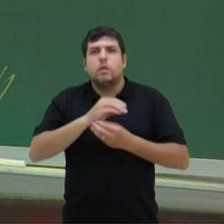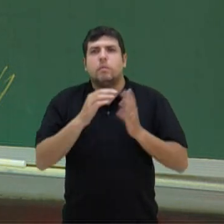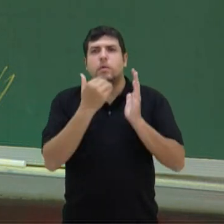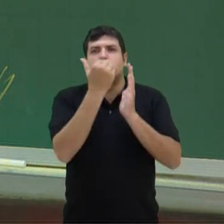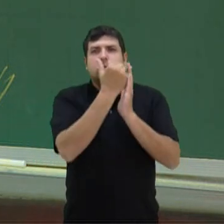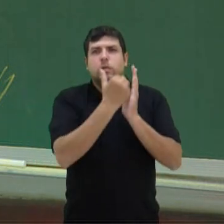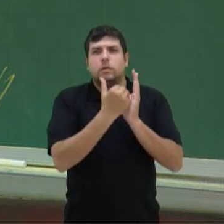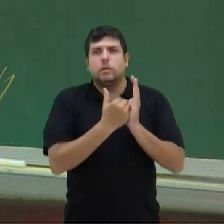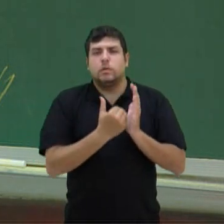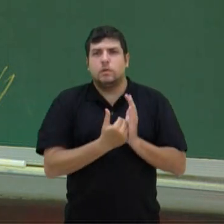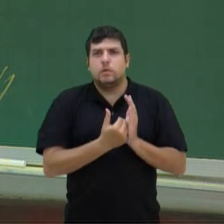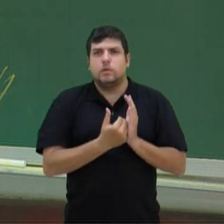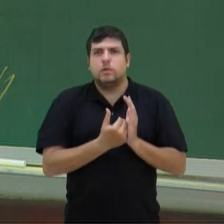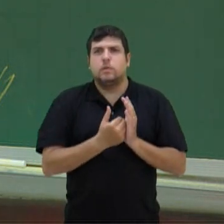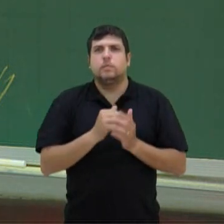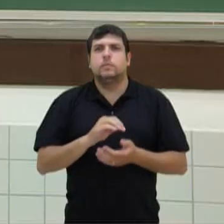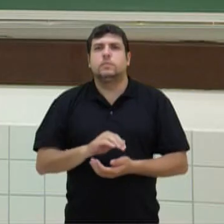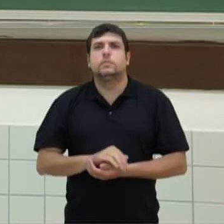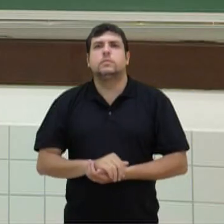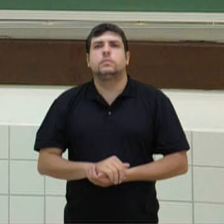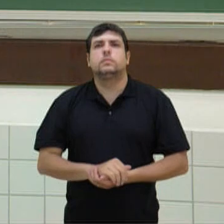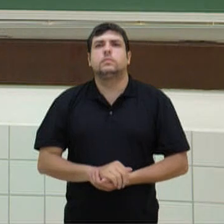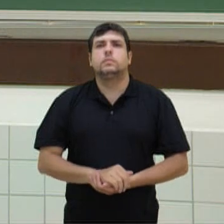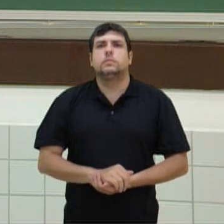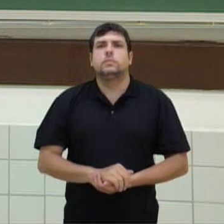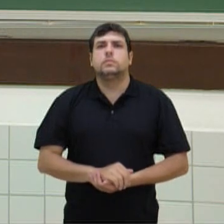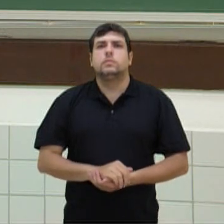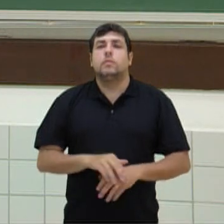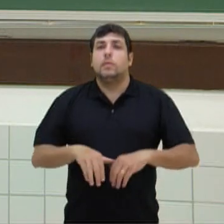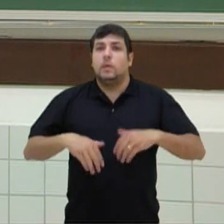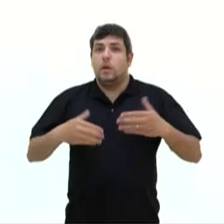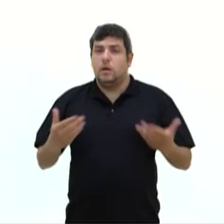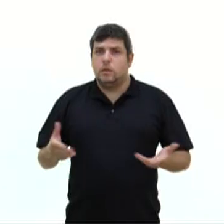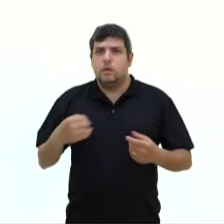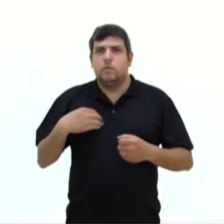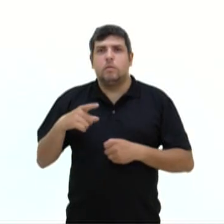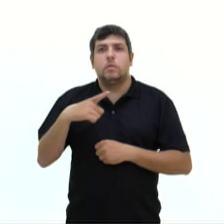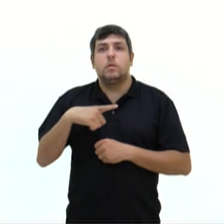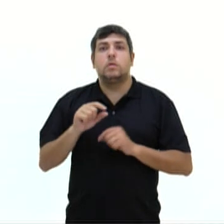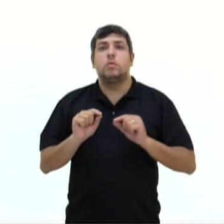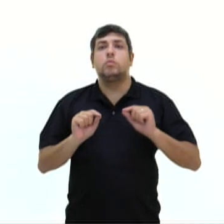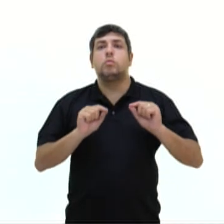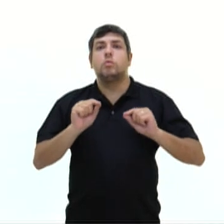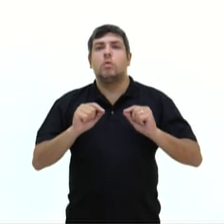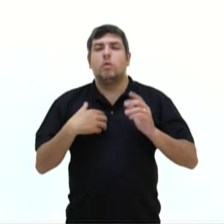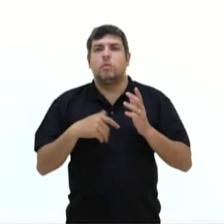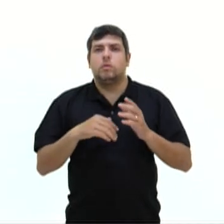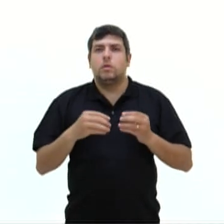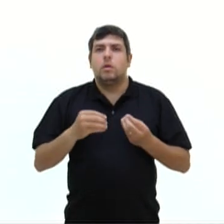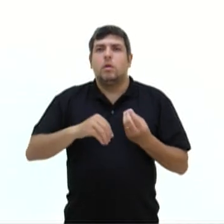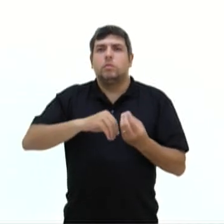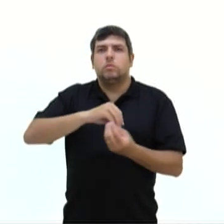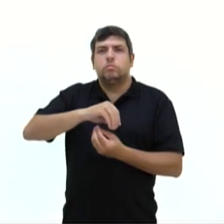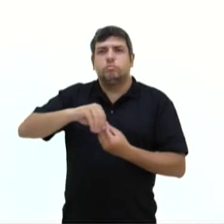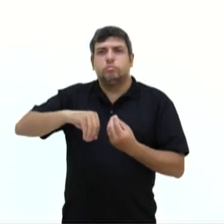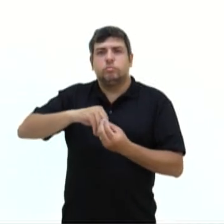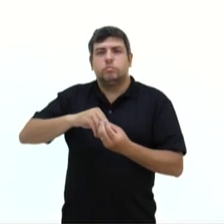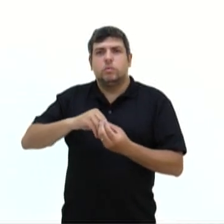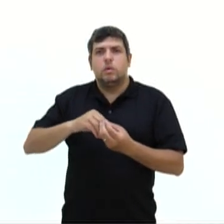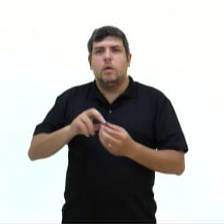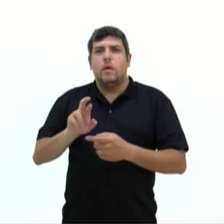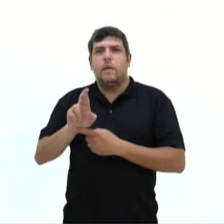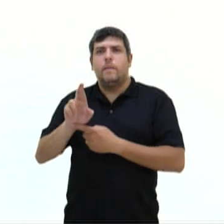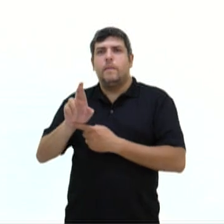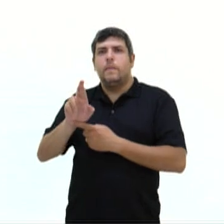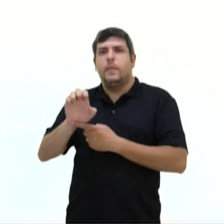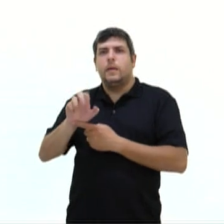estar fazendo, da receita que eu vou estar trabalhando, tá? Então a gente vai ter rendimento real, que é quanto produzimos de fato, tá?